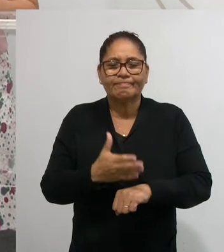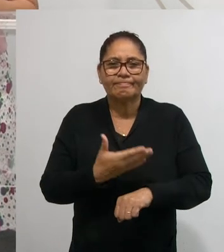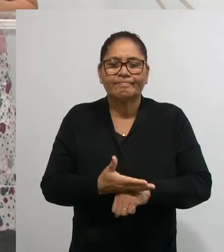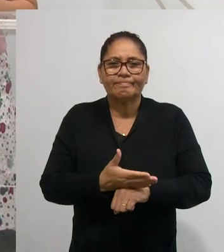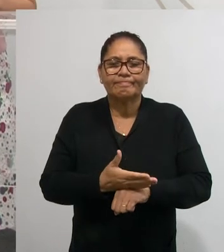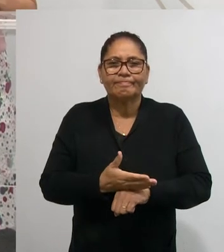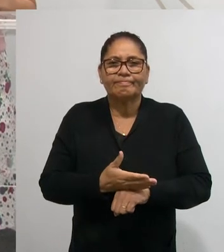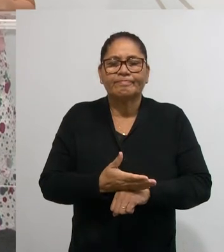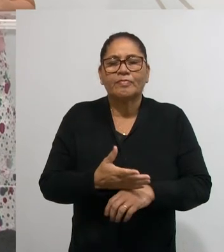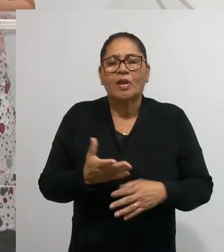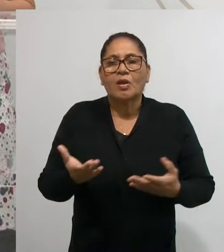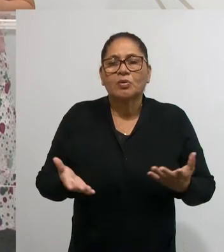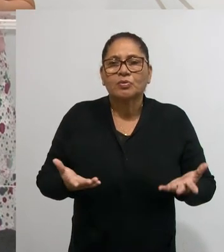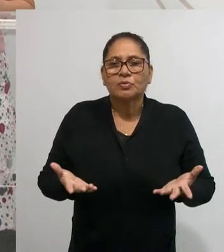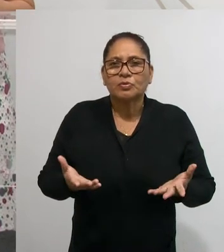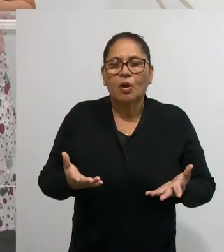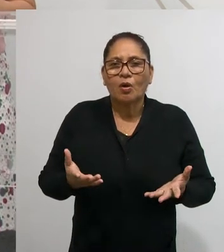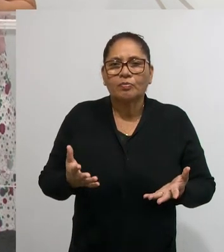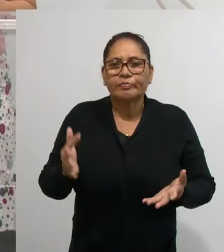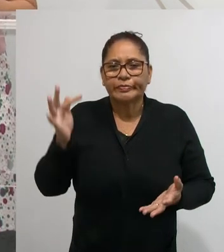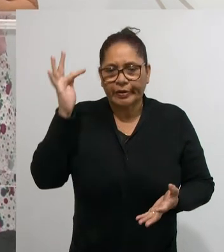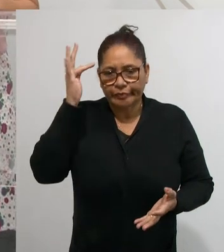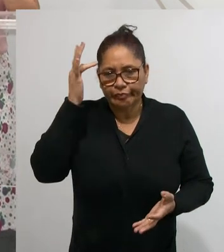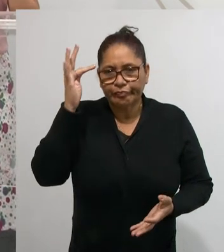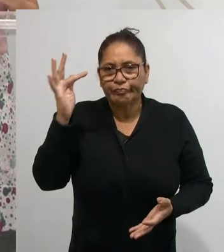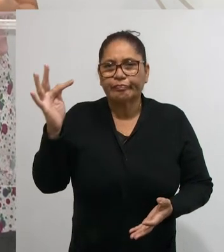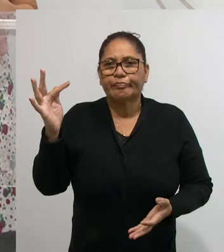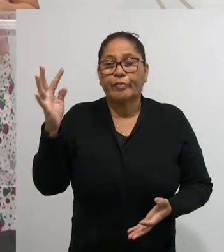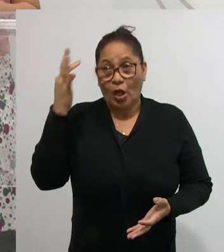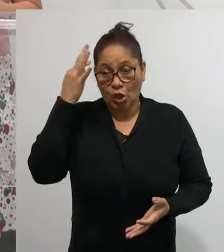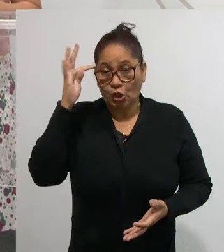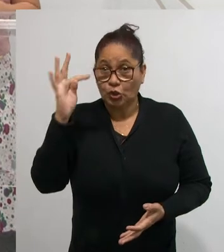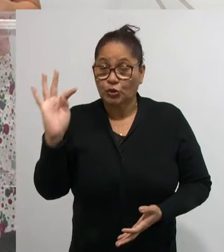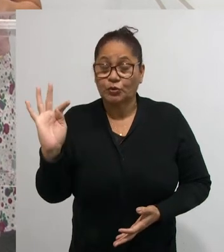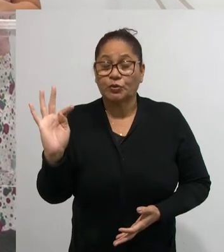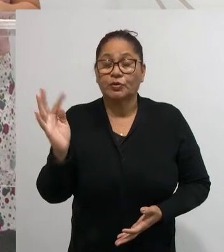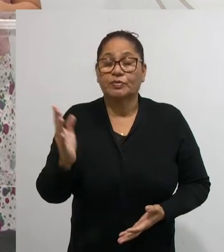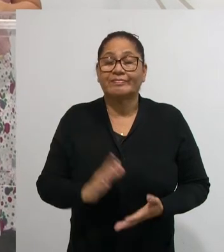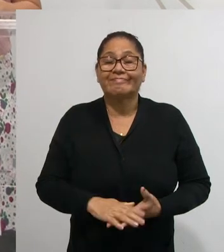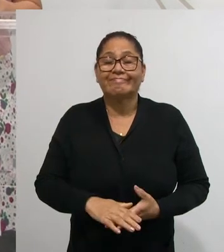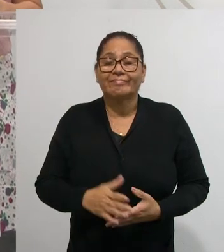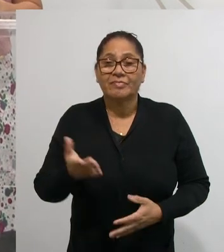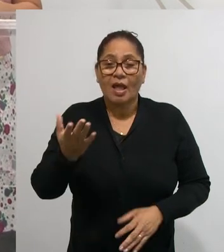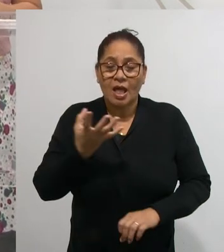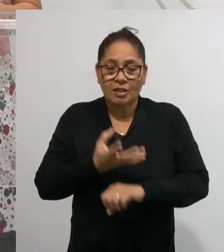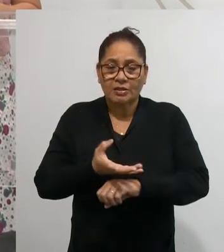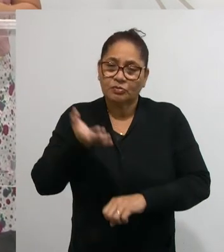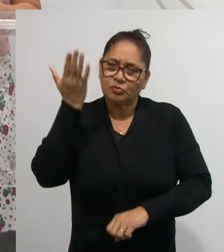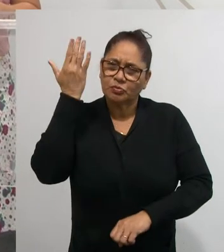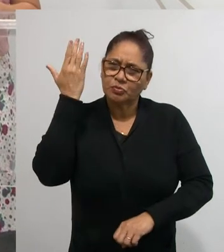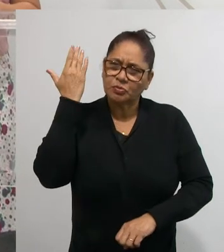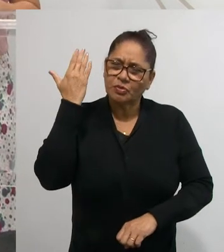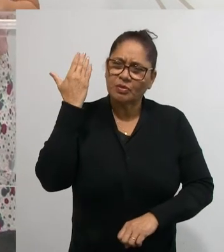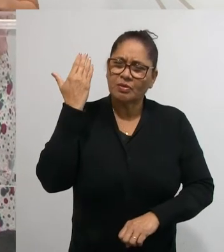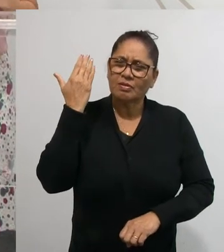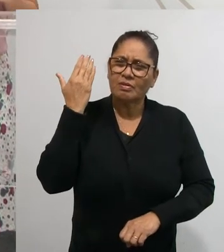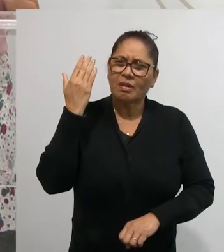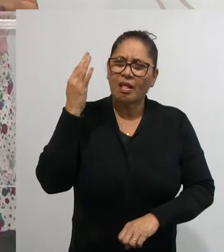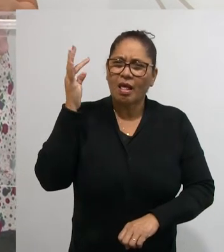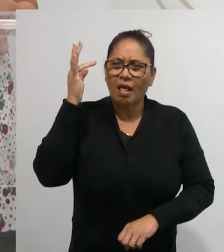a partir das concepções teóricas na disciplina interior vocês estudaram teorias educacionais